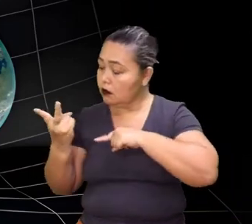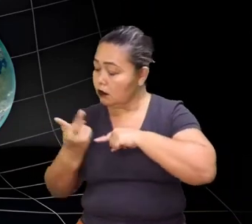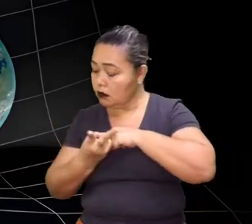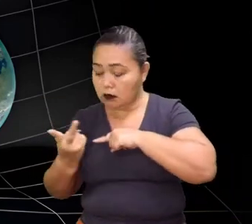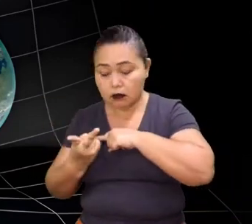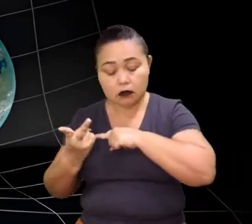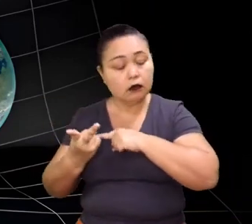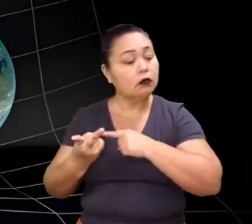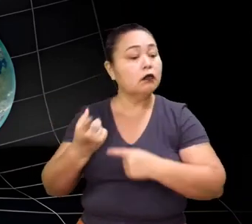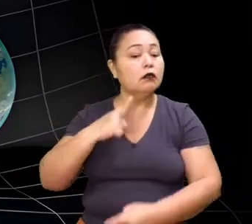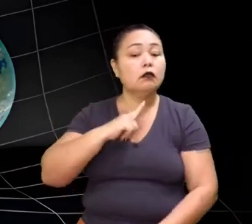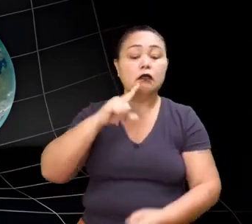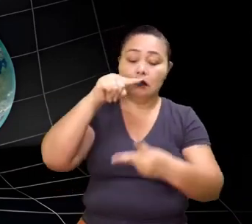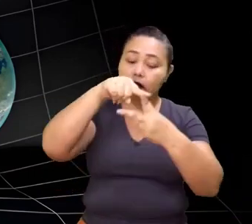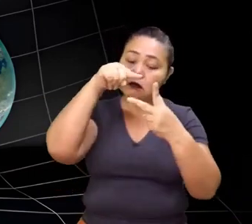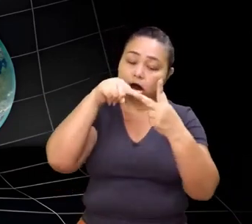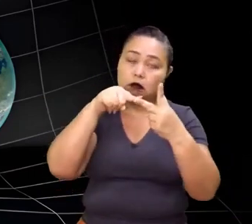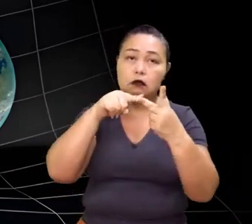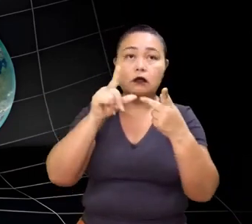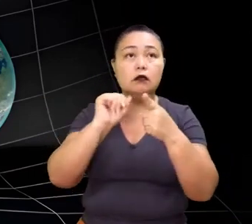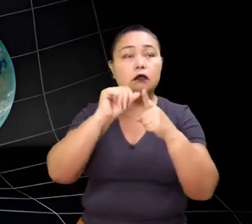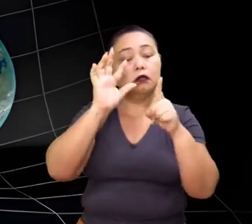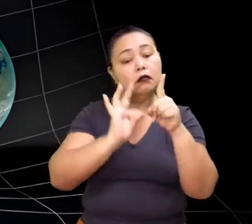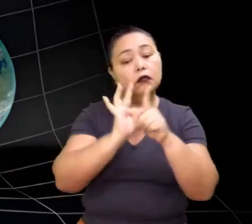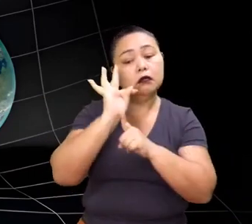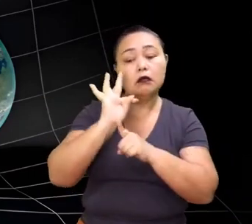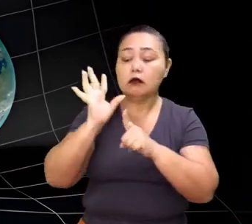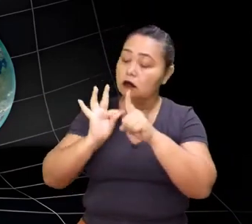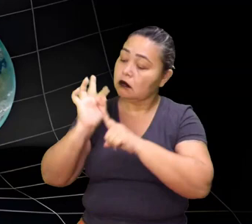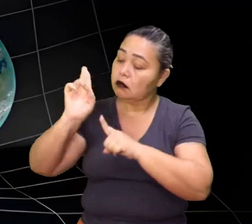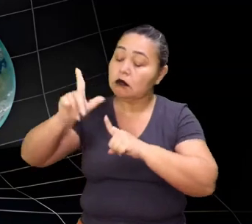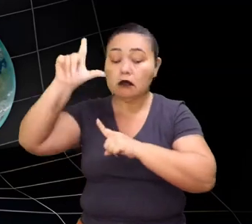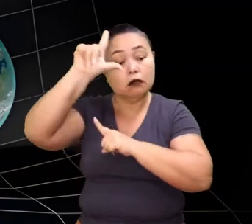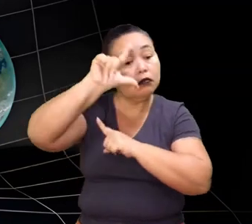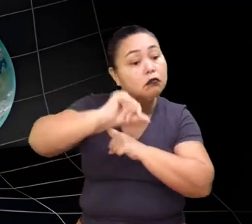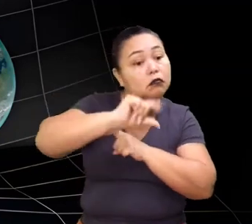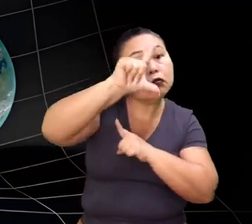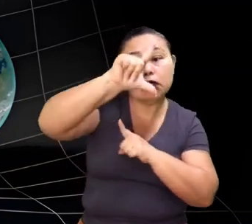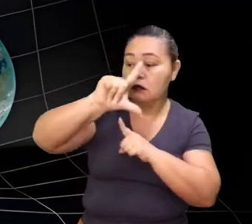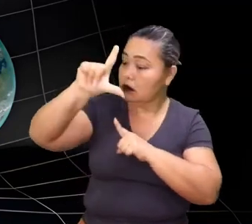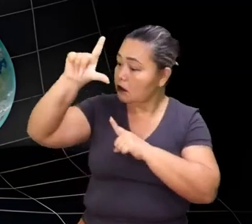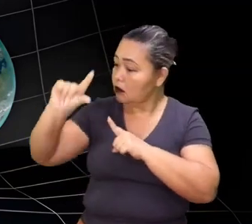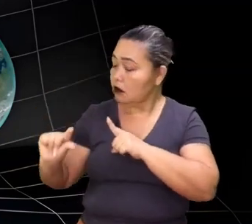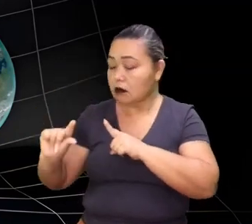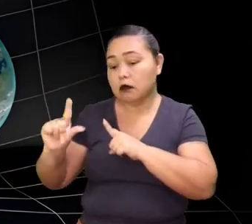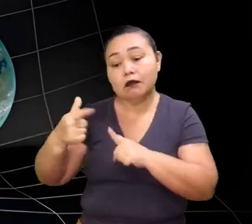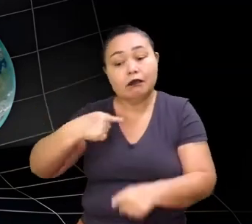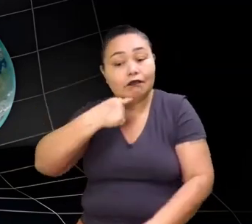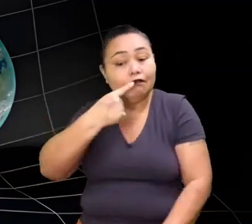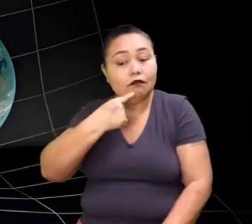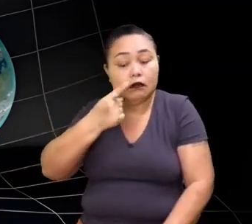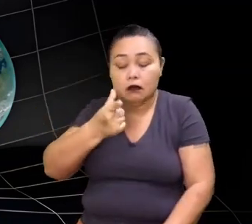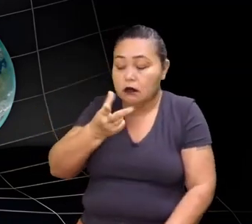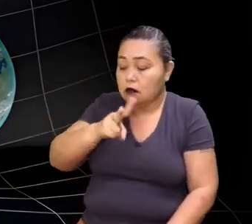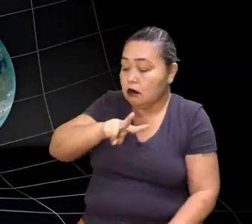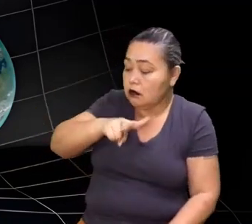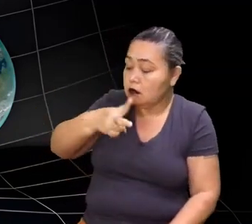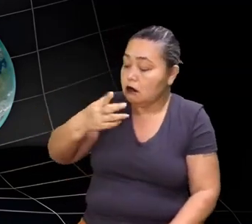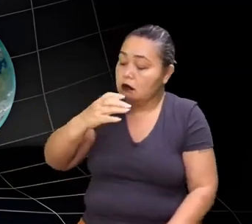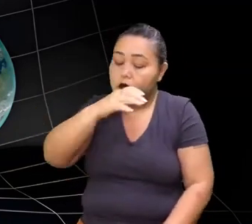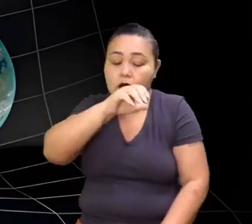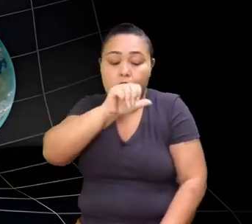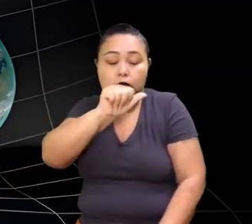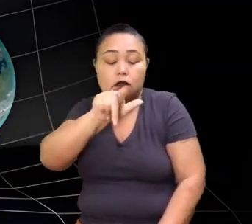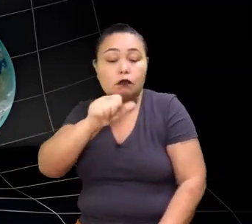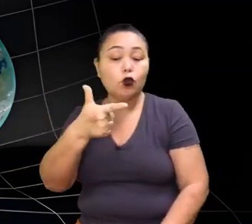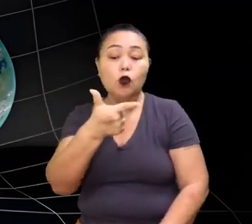fonte com a temperatura e outra com a temperatura diferente maior ou menor senão não há como ter calor não há